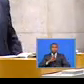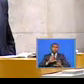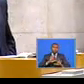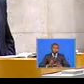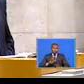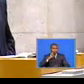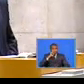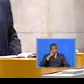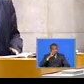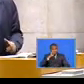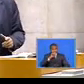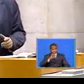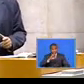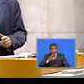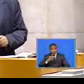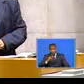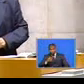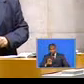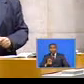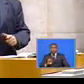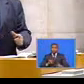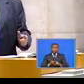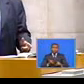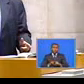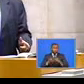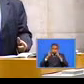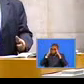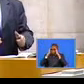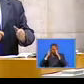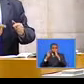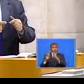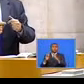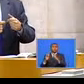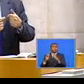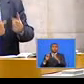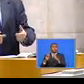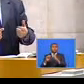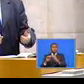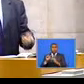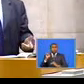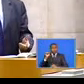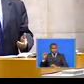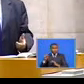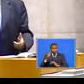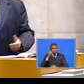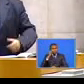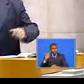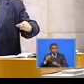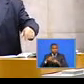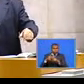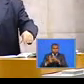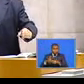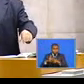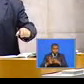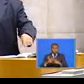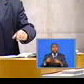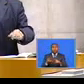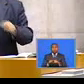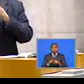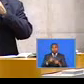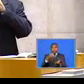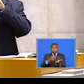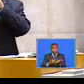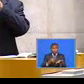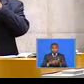mais grave, além de não cumprir com a prevenção assumida como compromisso